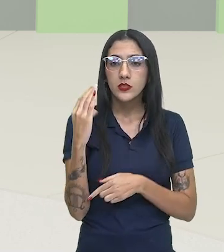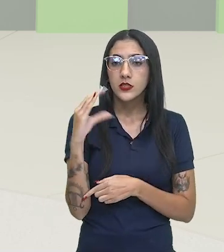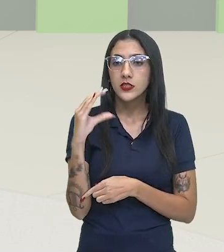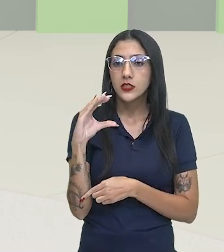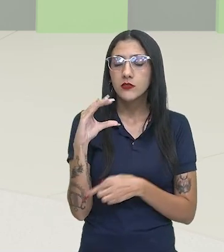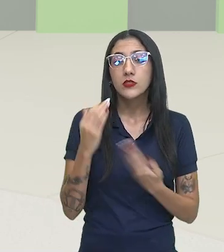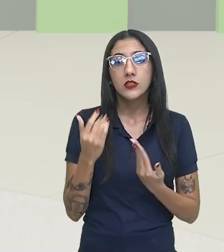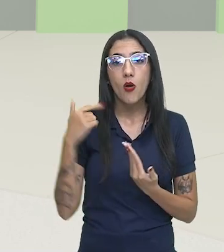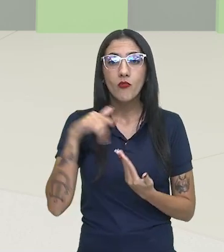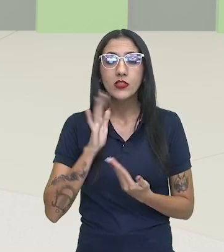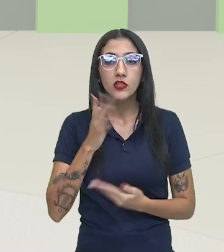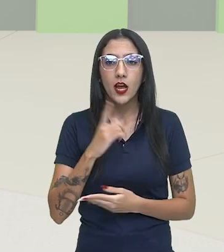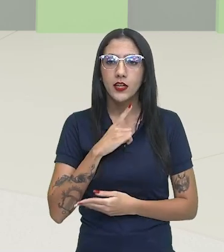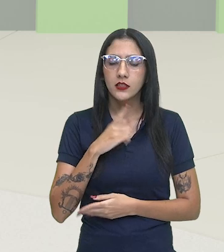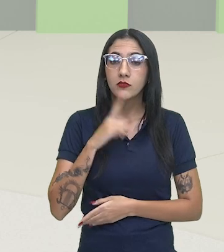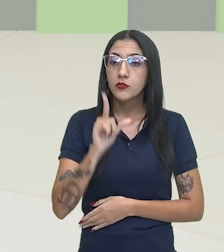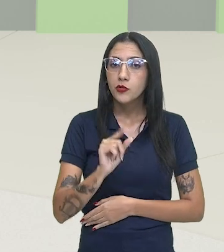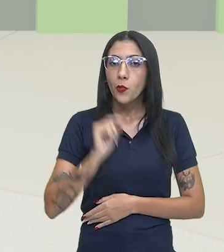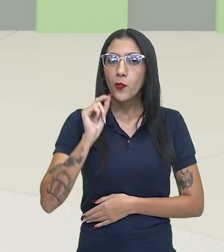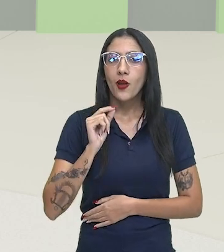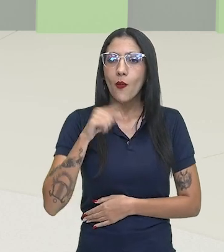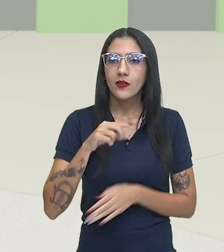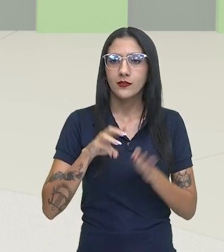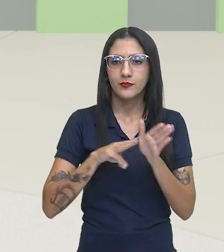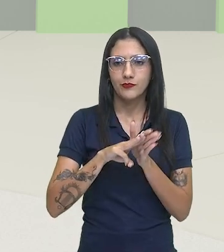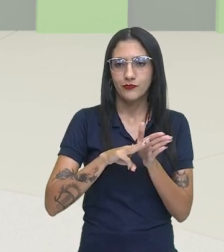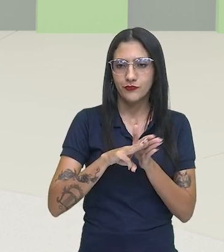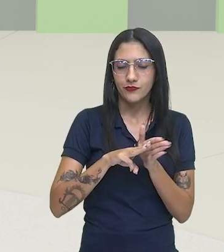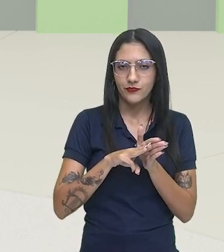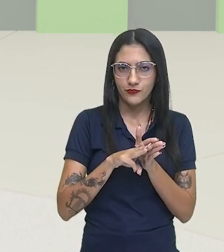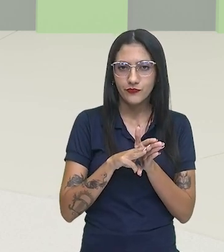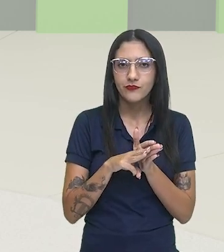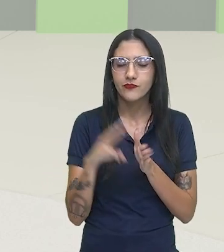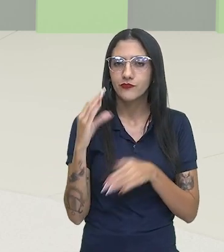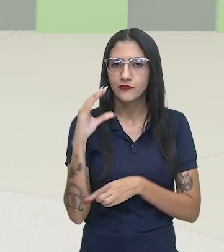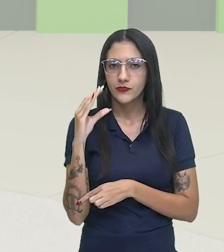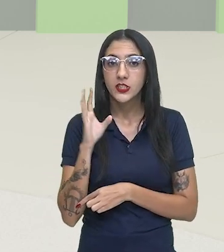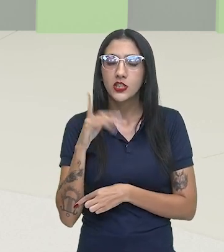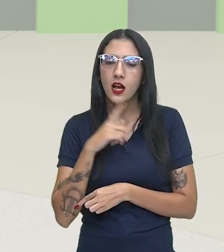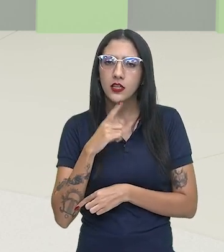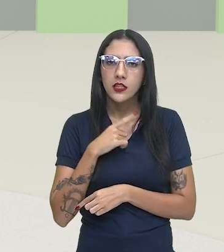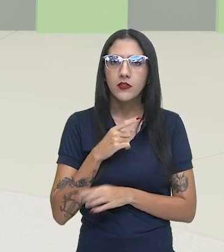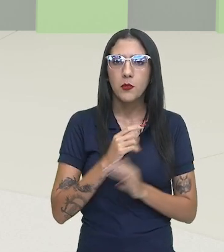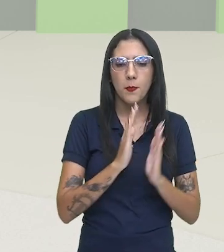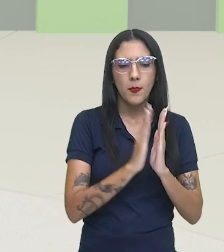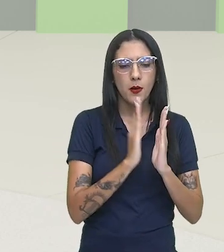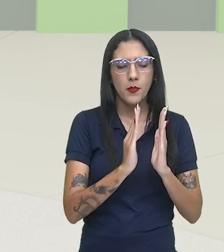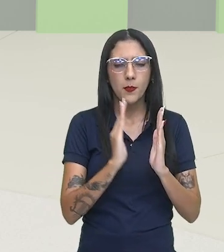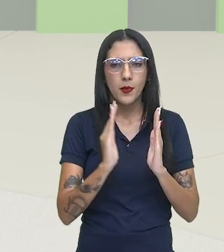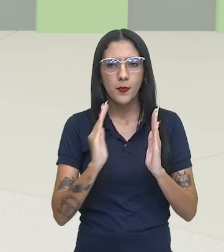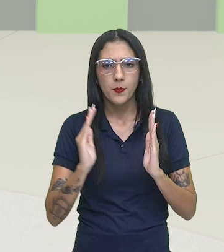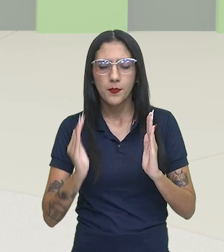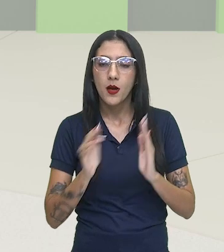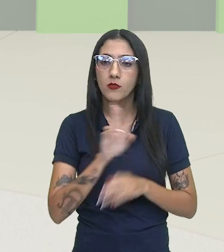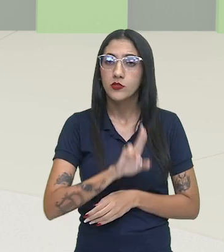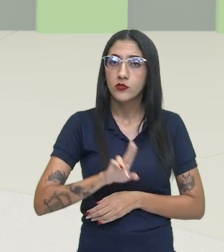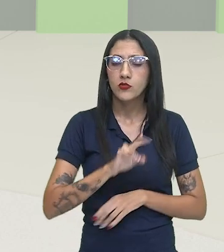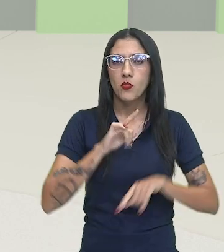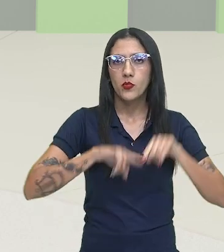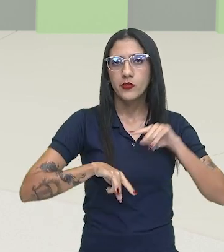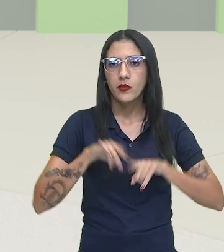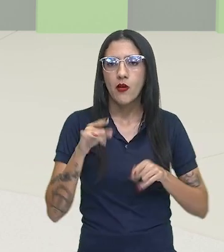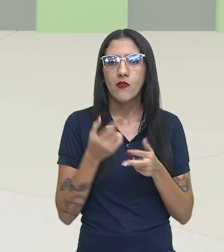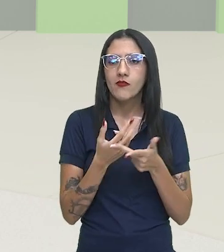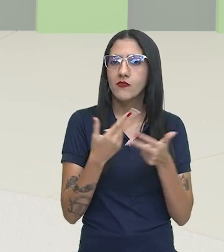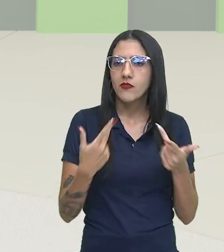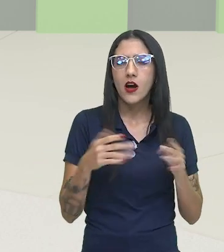você adotou o método científico, né? Você fez ali um passo a passo, você utilizou materiais,